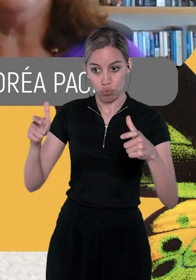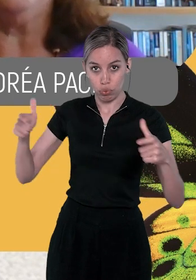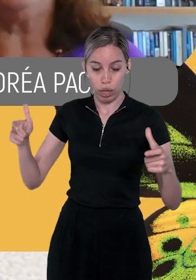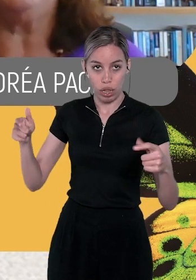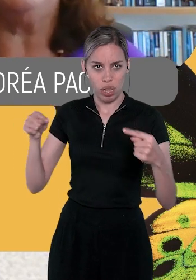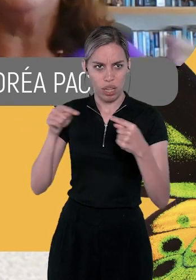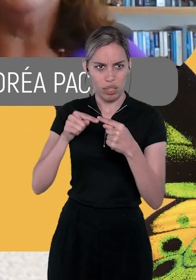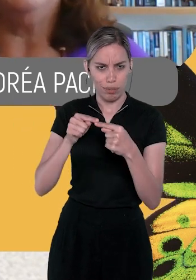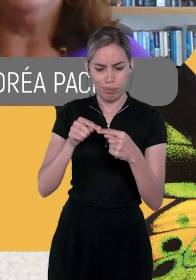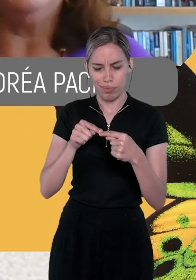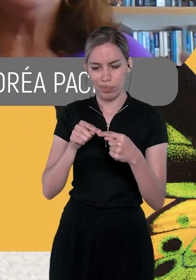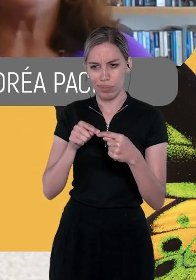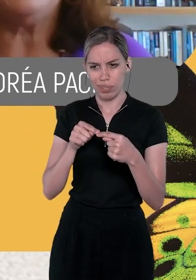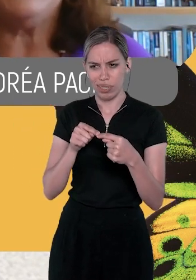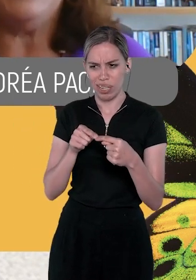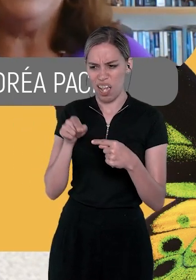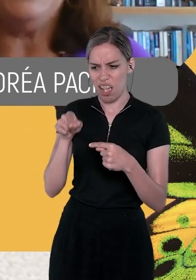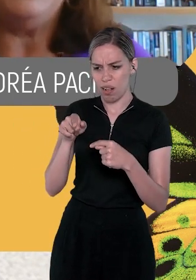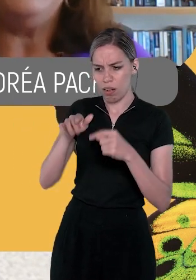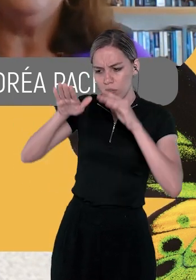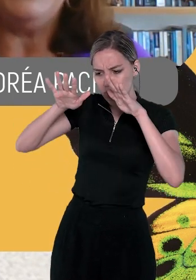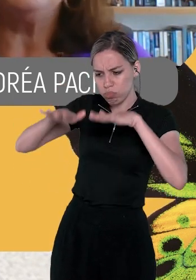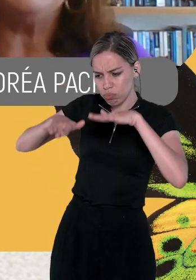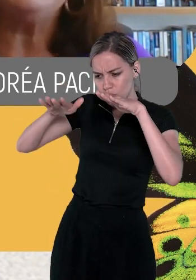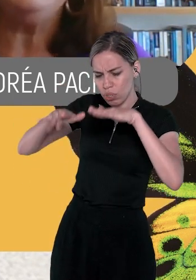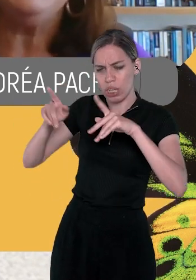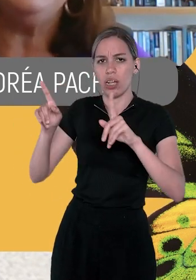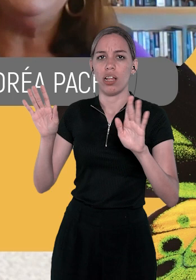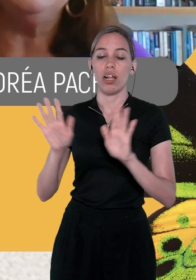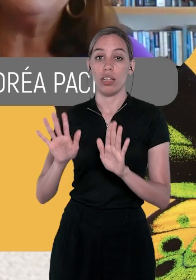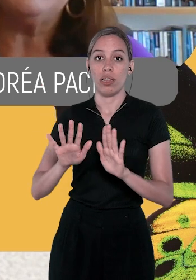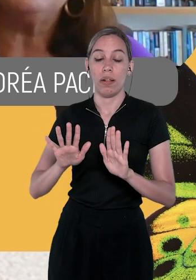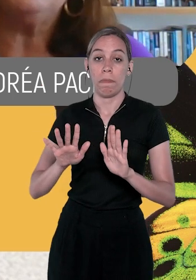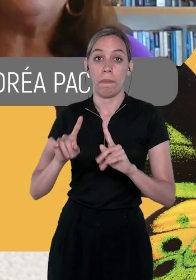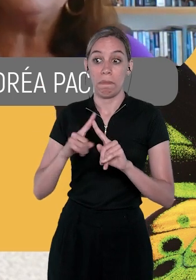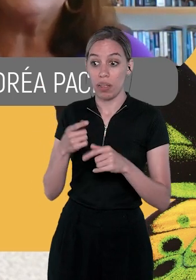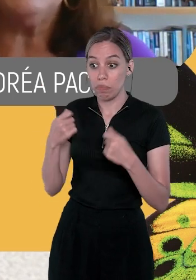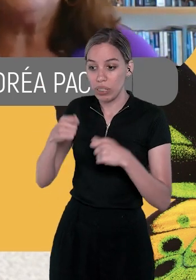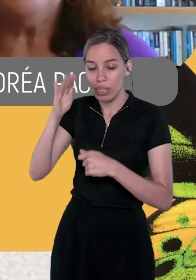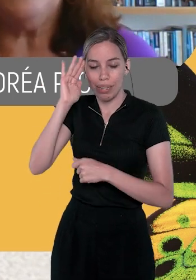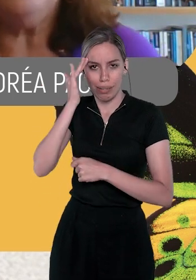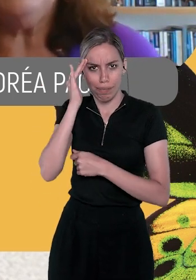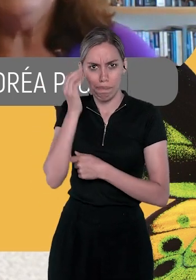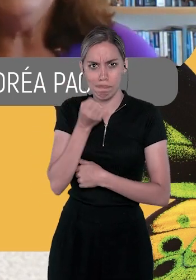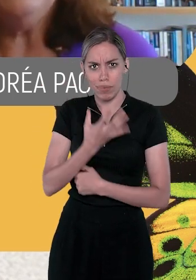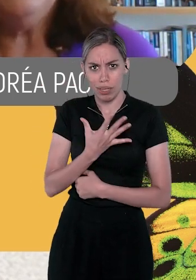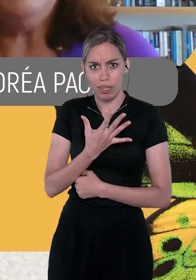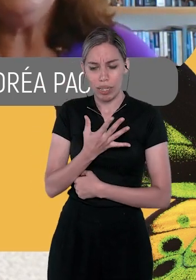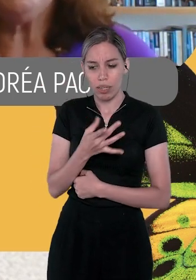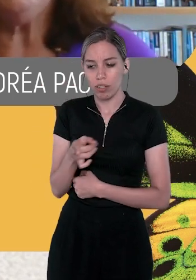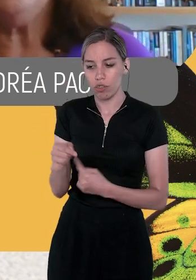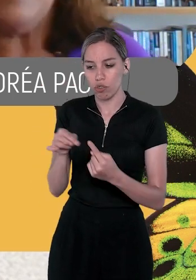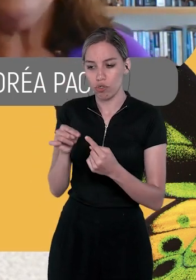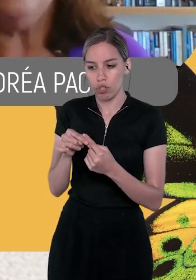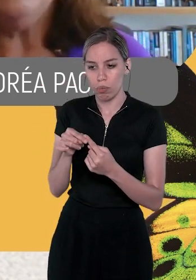demonizar ou de idolatrar a linguagem, mas de entendê-la para que a gente possa usá-la de uma forma